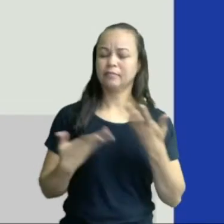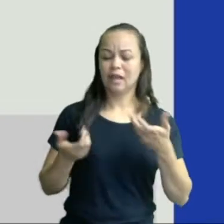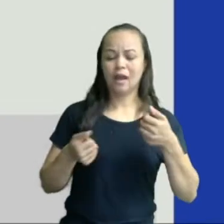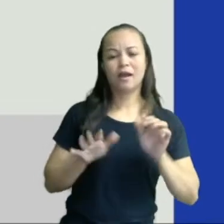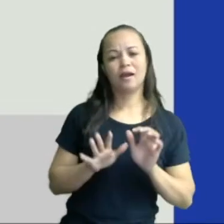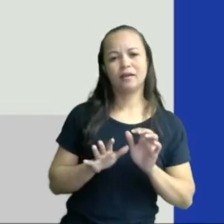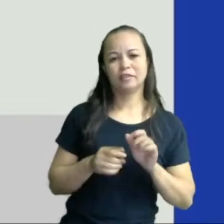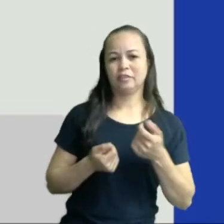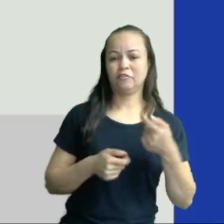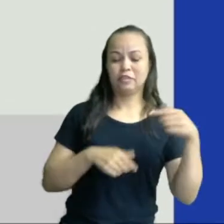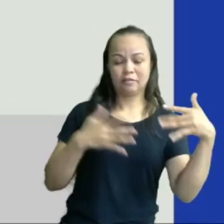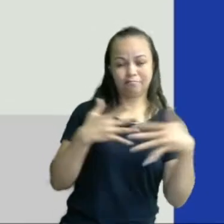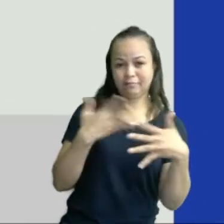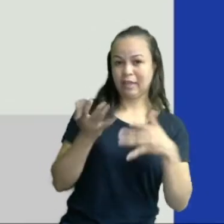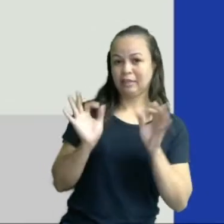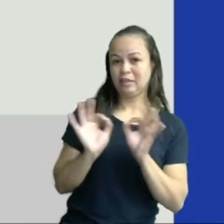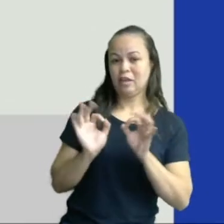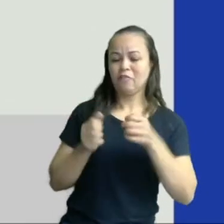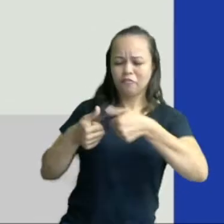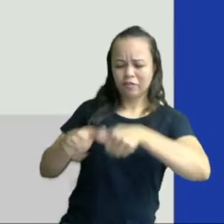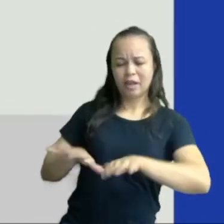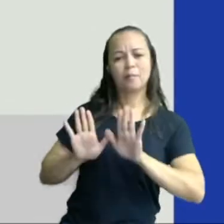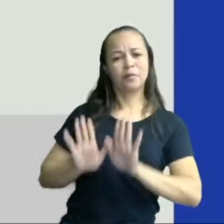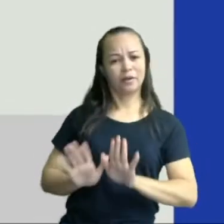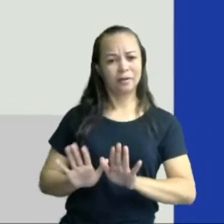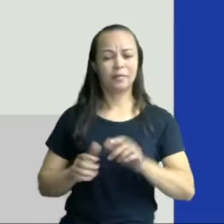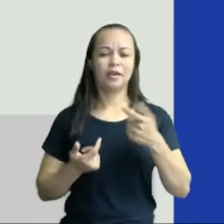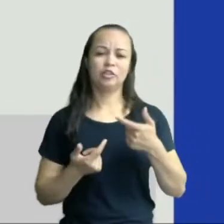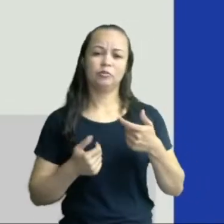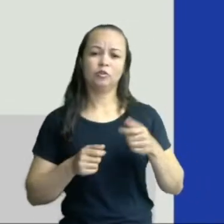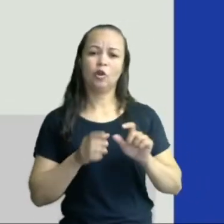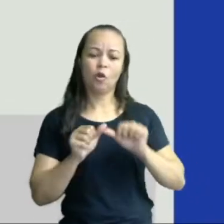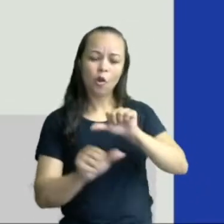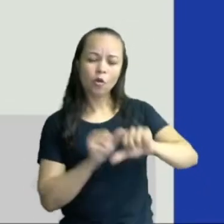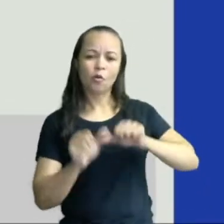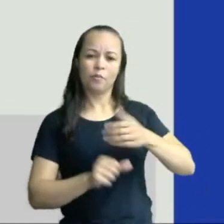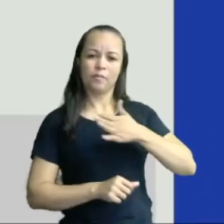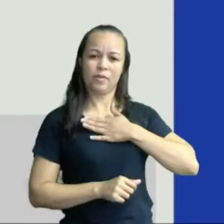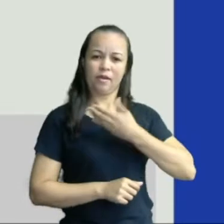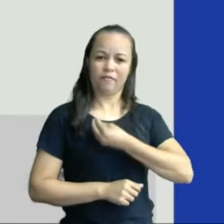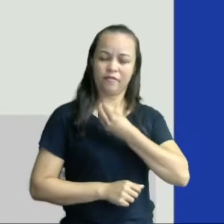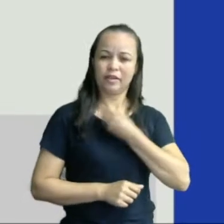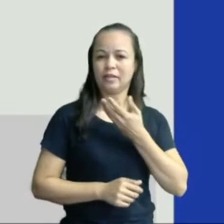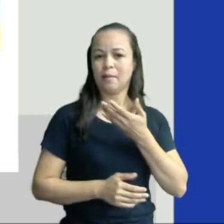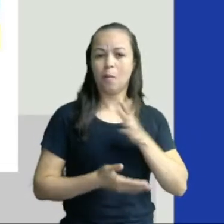mesmo. Não troco minha vida no campo por nada do que você me disse.